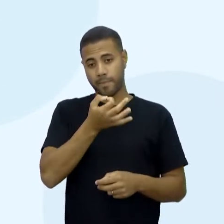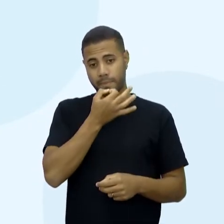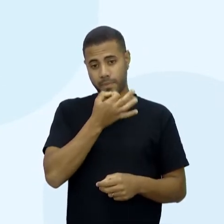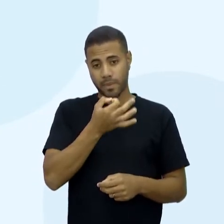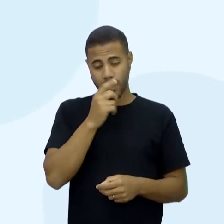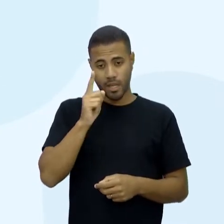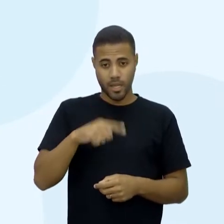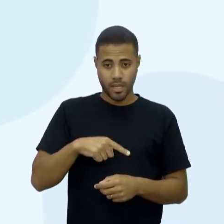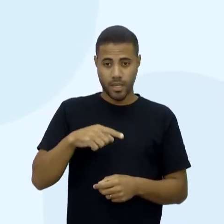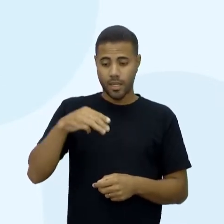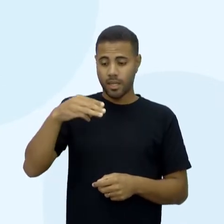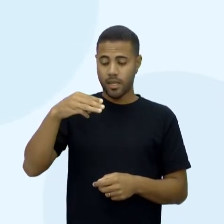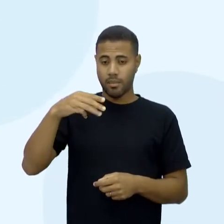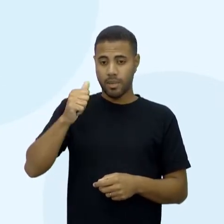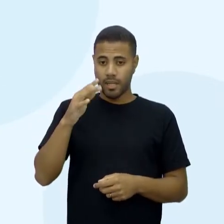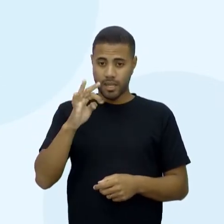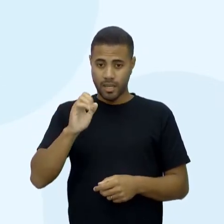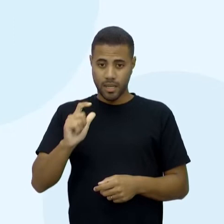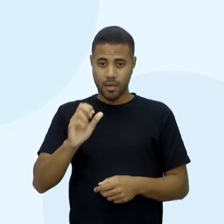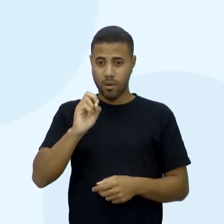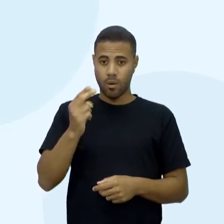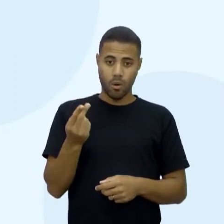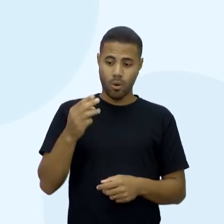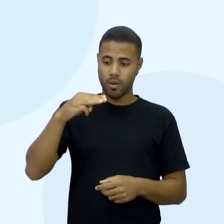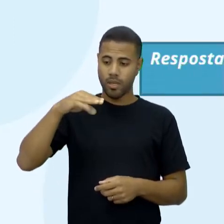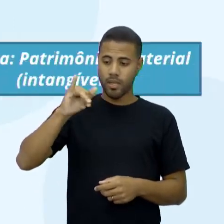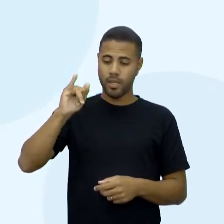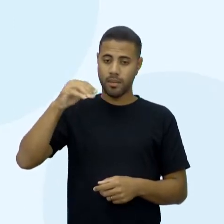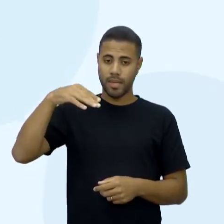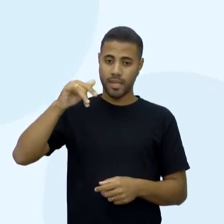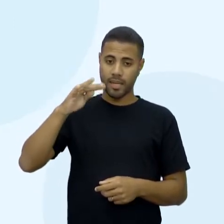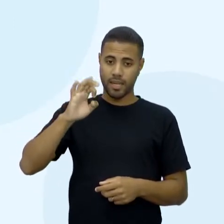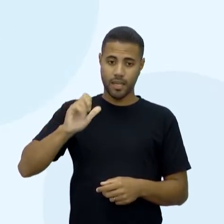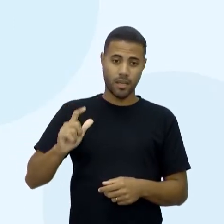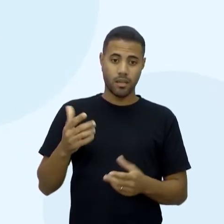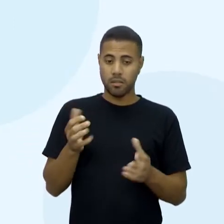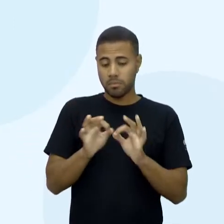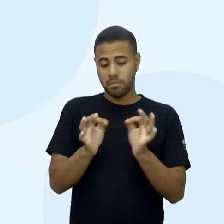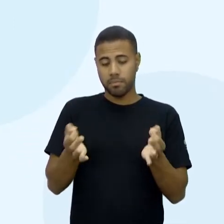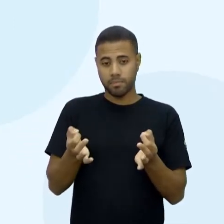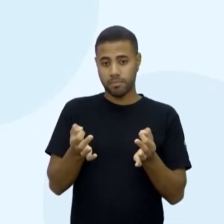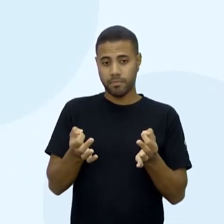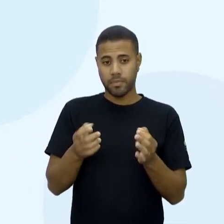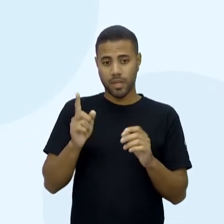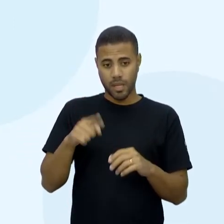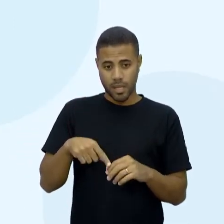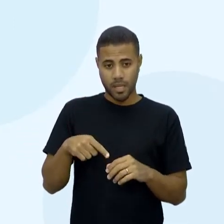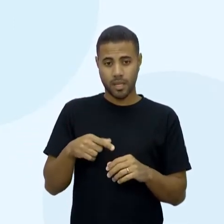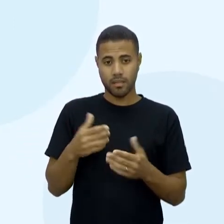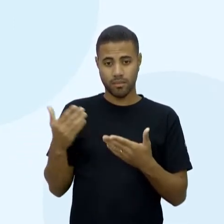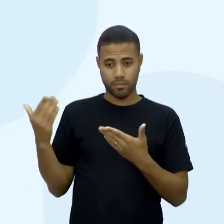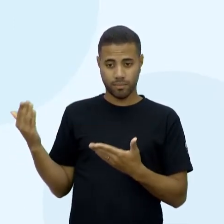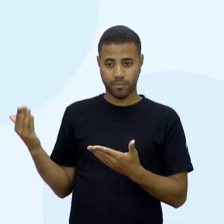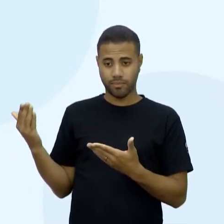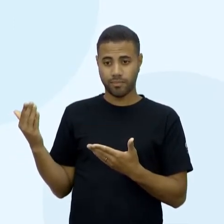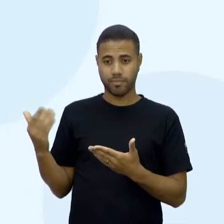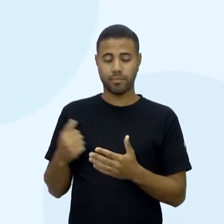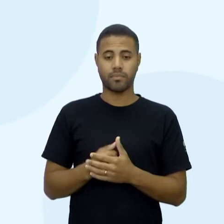é um patrimônio material ou imaterial? Bem simples, né? É um patrimônio imaterial